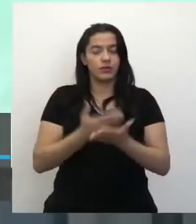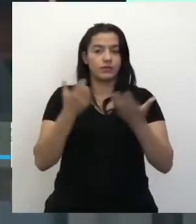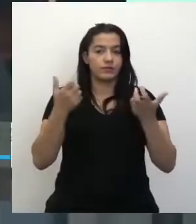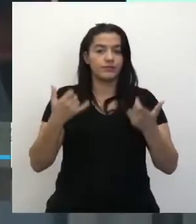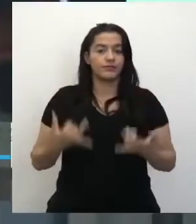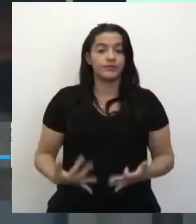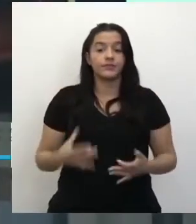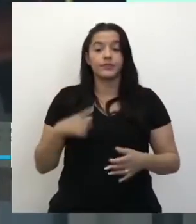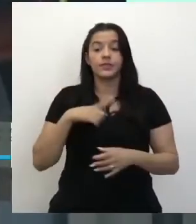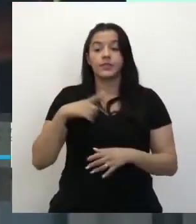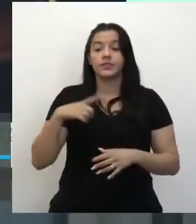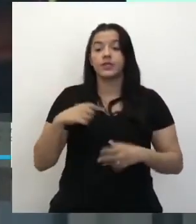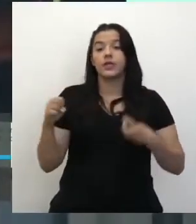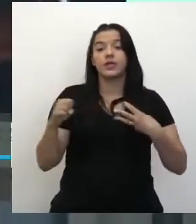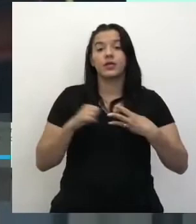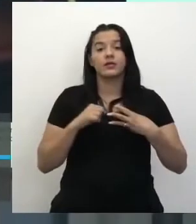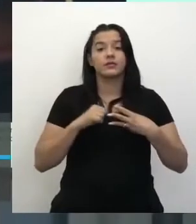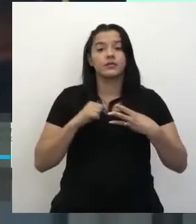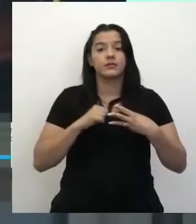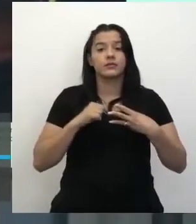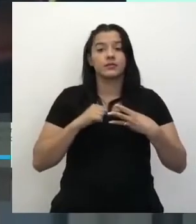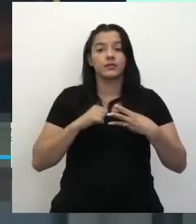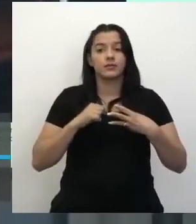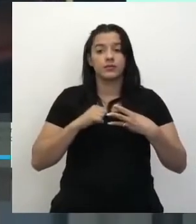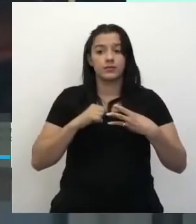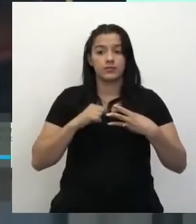serão as células, né, que